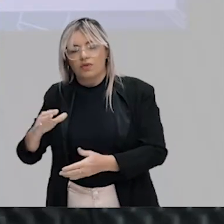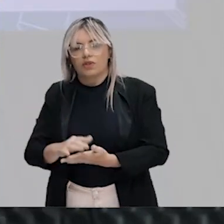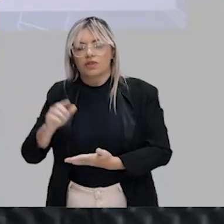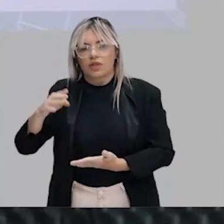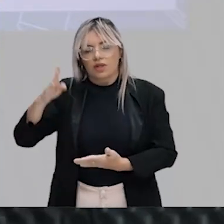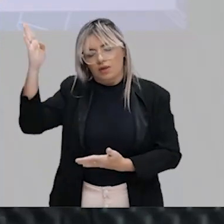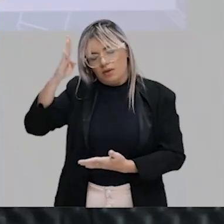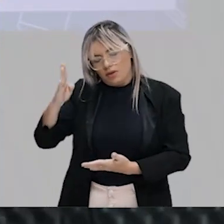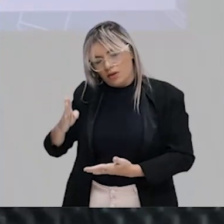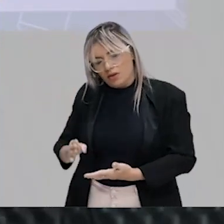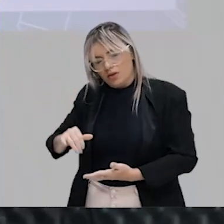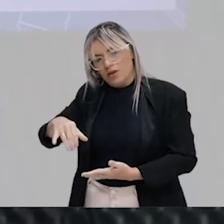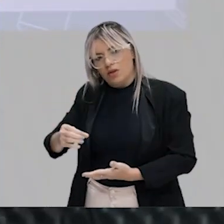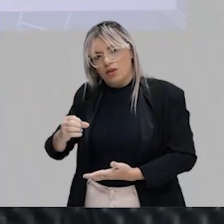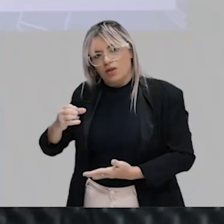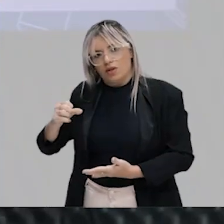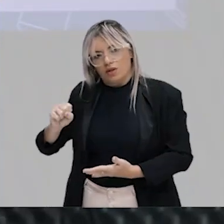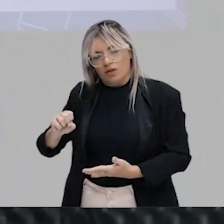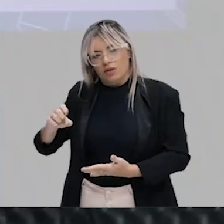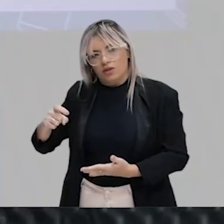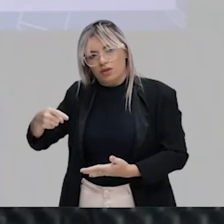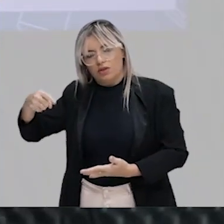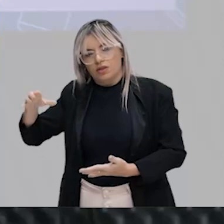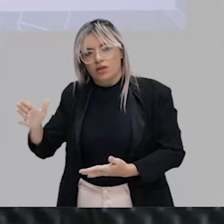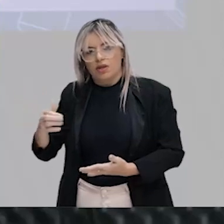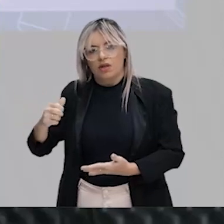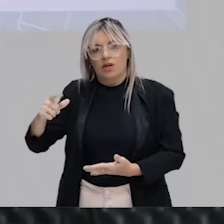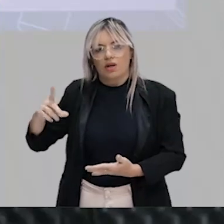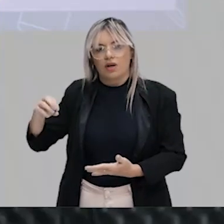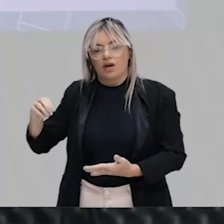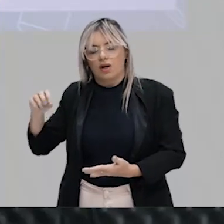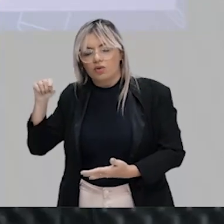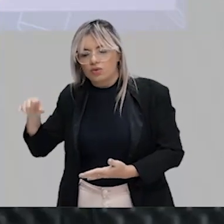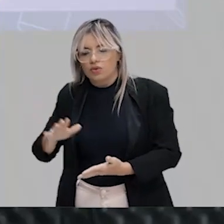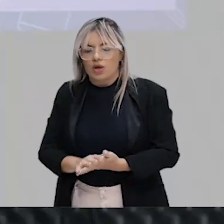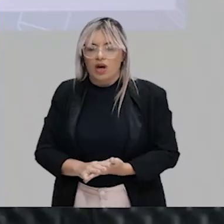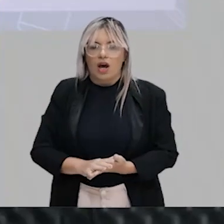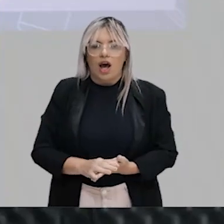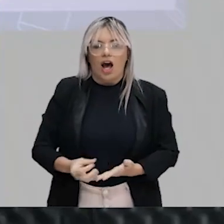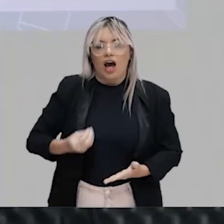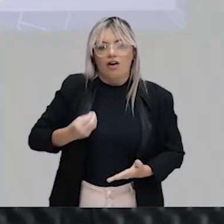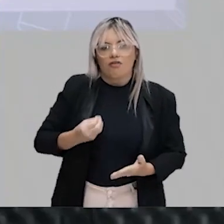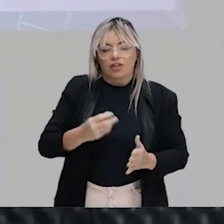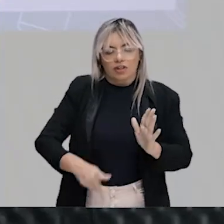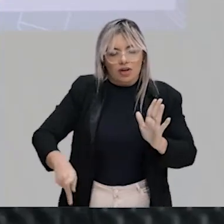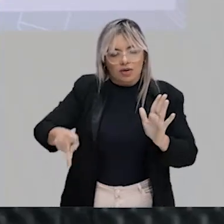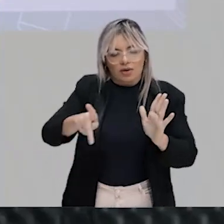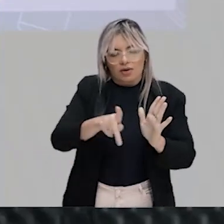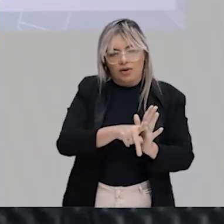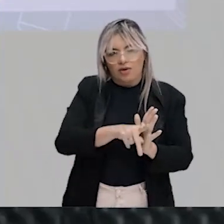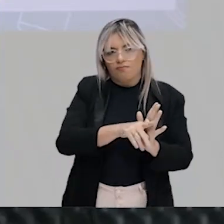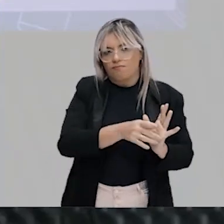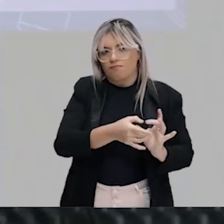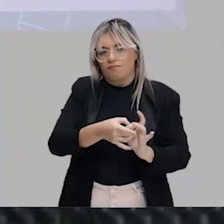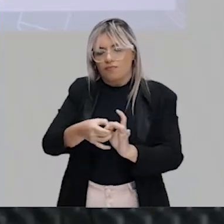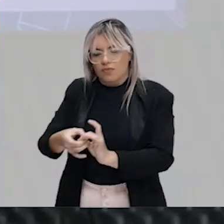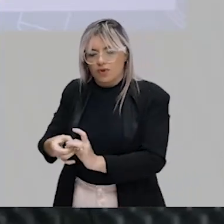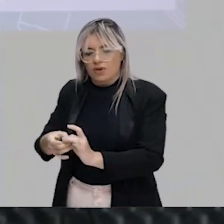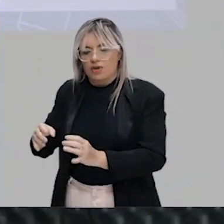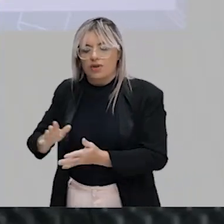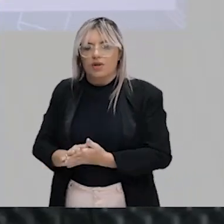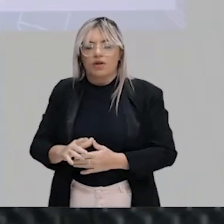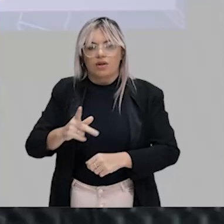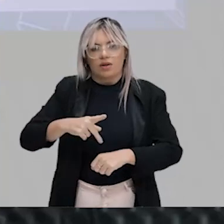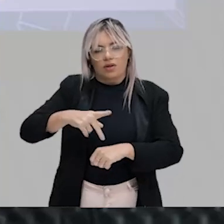Foi feito um filme que relatava a vida inteira de José Aldo, brasileiro, manauara,